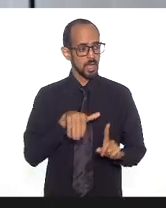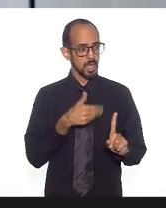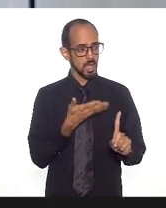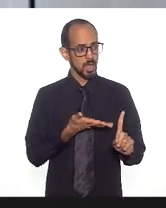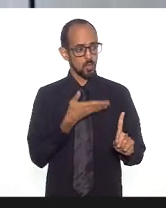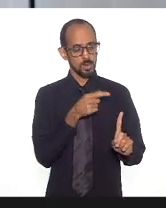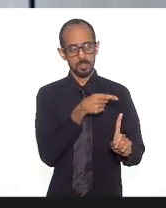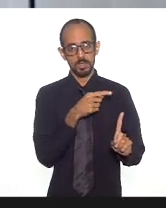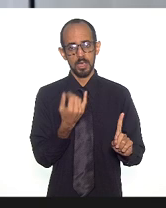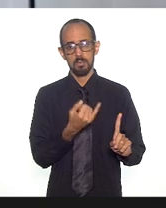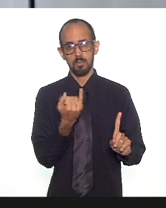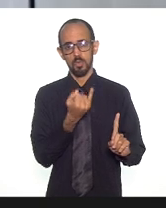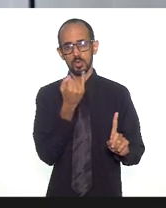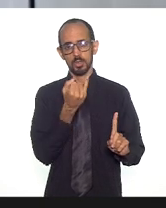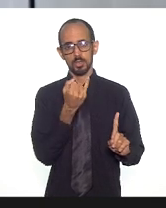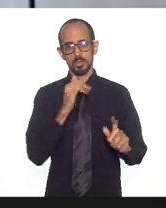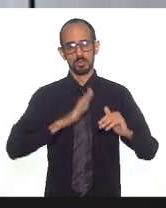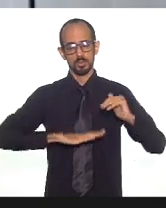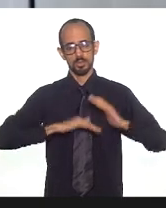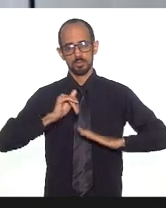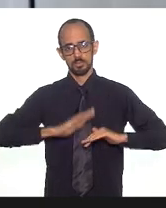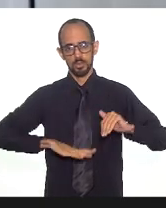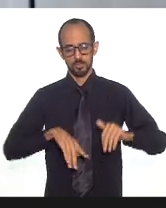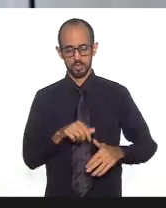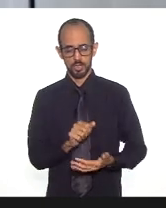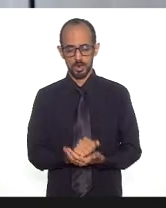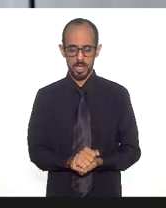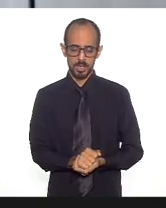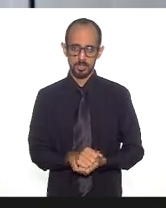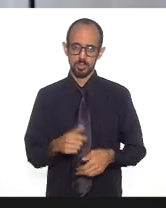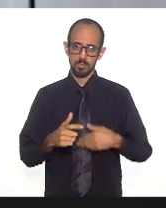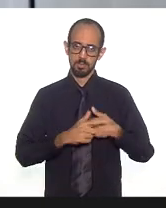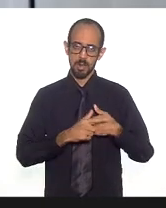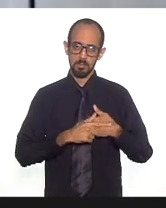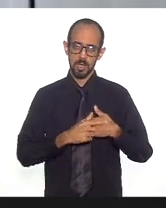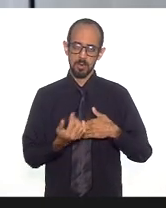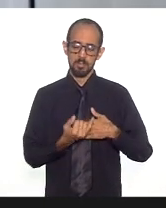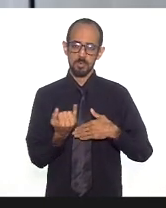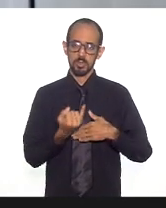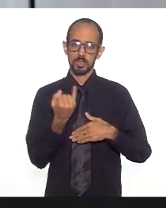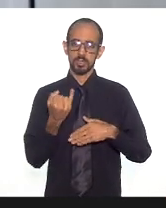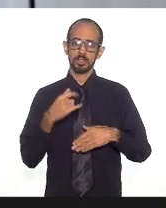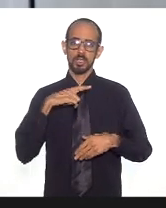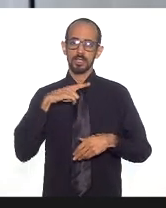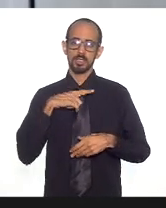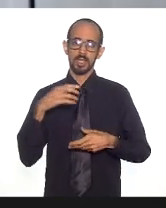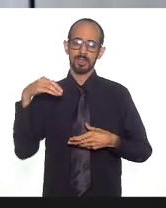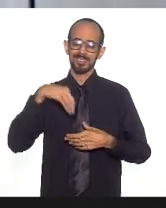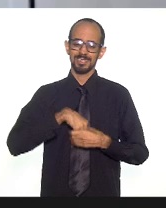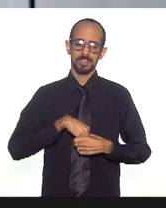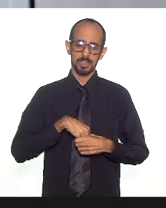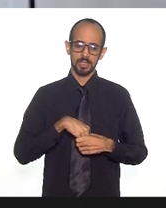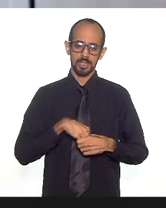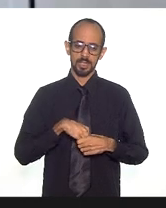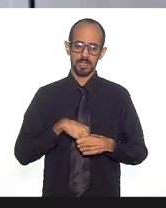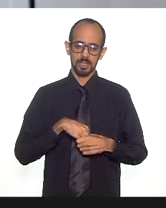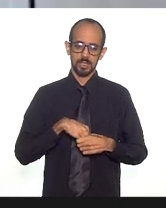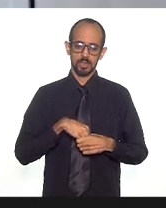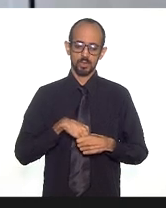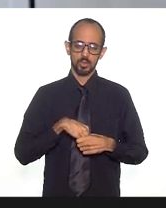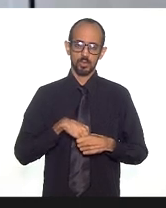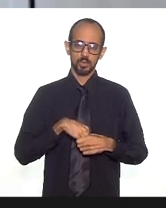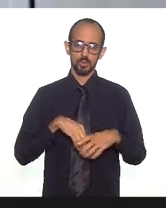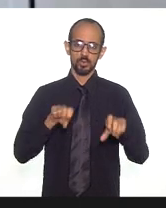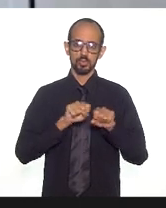dessas funções, desses trabalhadores, né, e o papel relevante que eles têm dentro do quadro geral